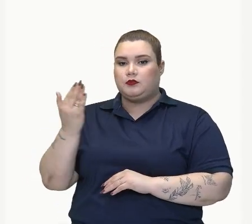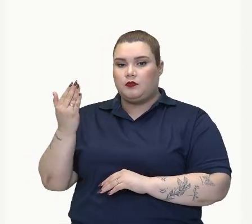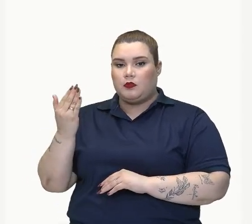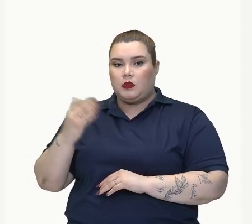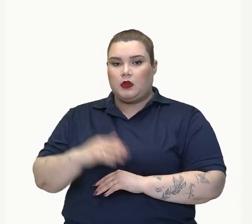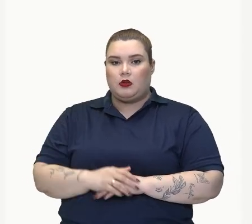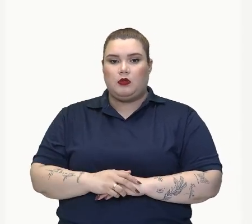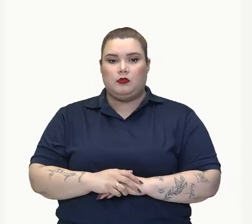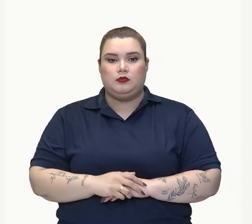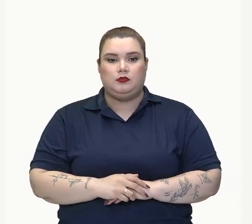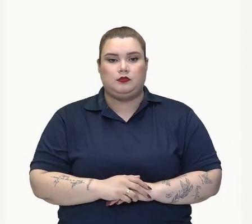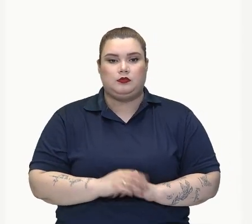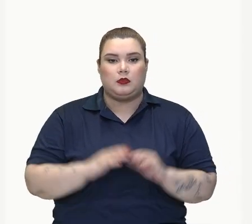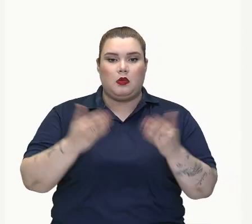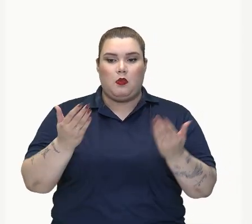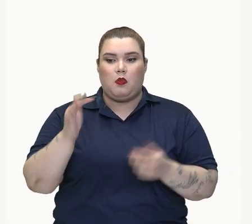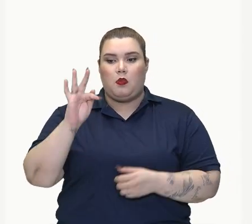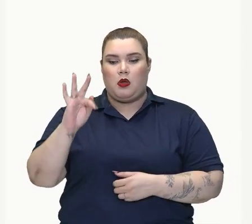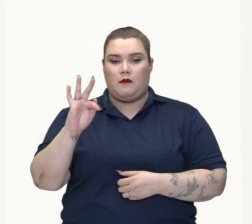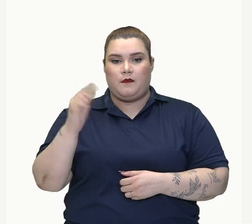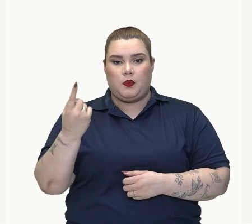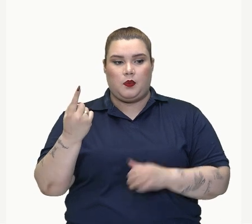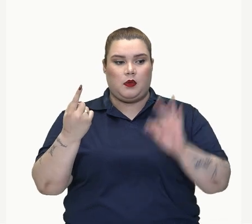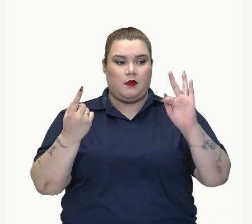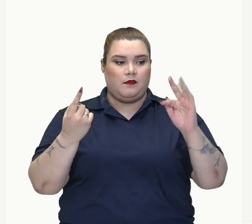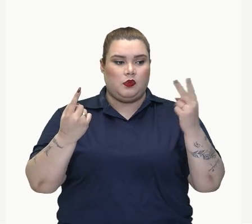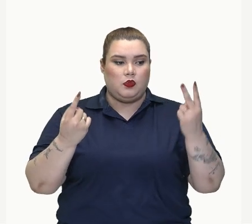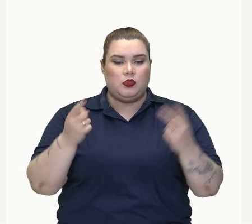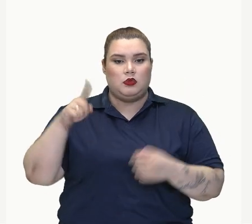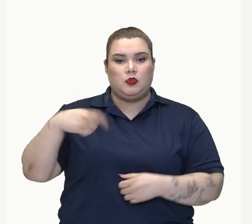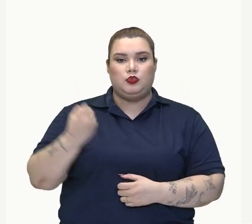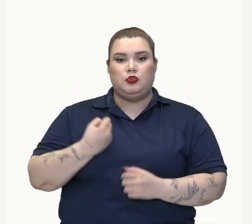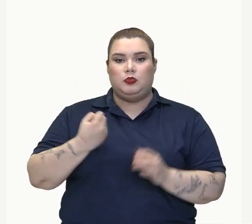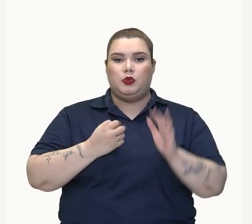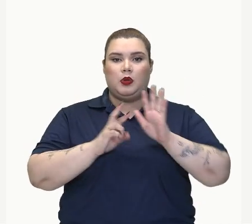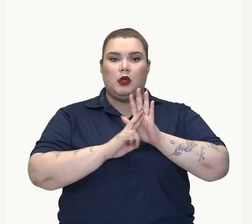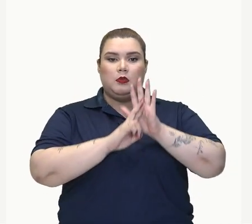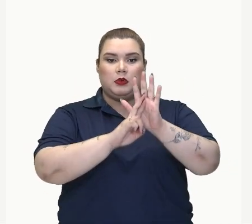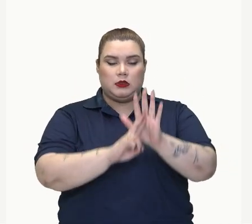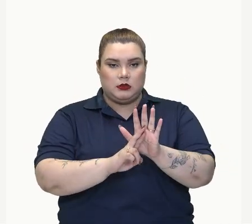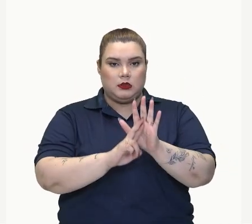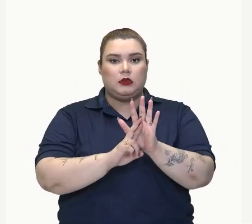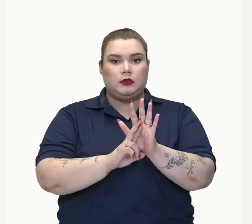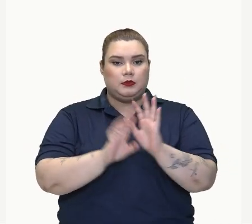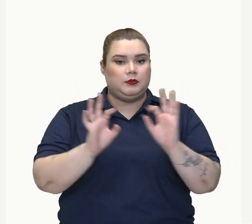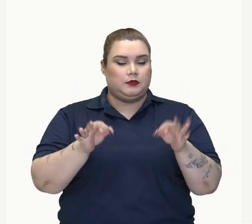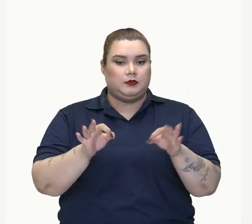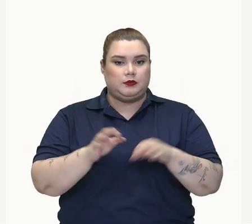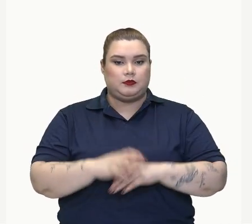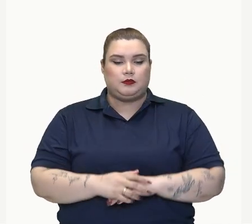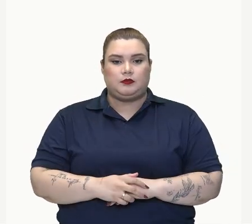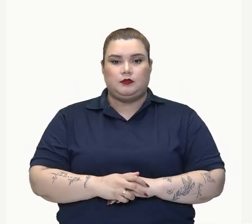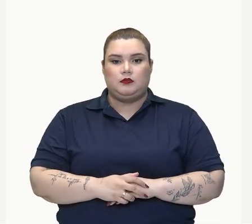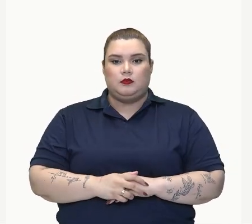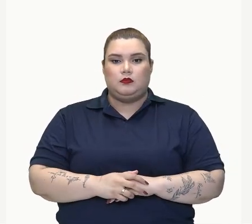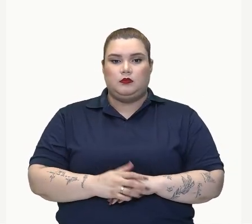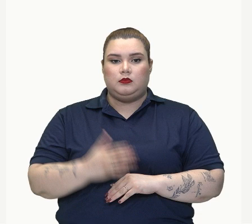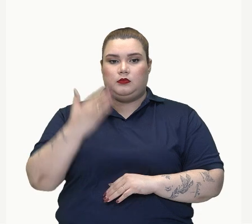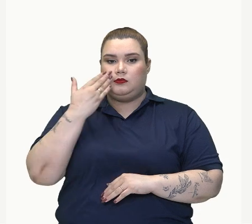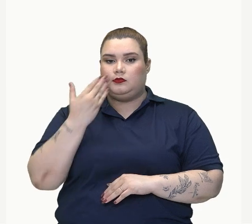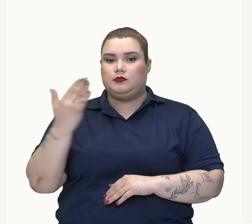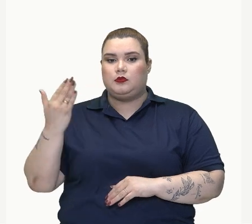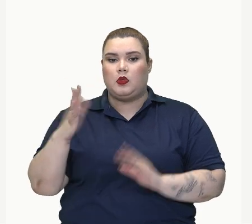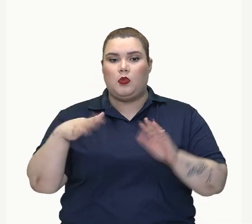foco vai ser um par ordenado, né? Então, nós temos aí F1 e F2. Os valores